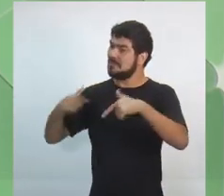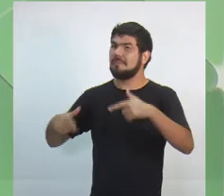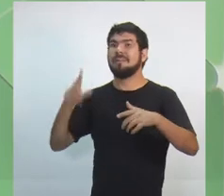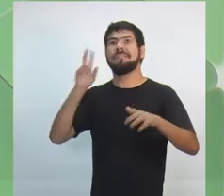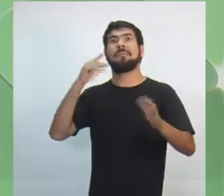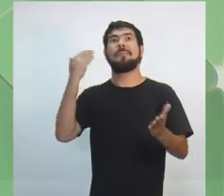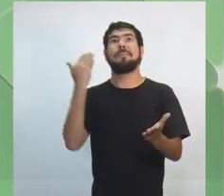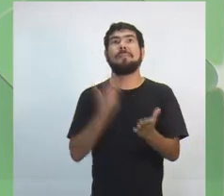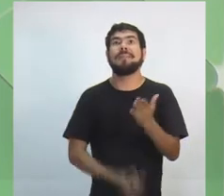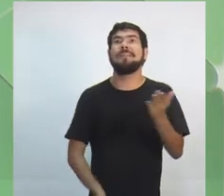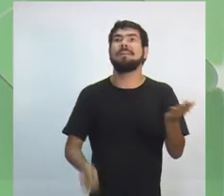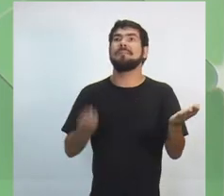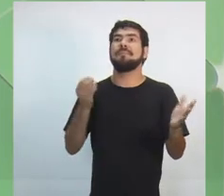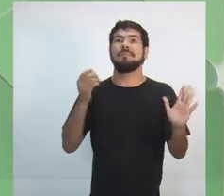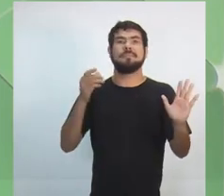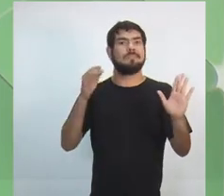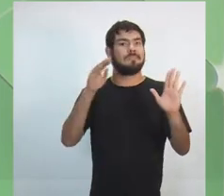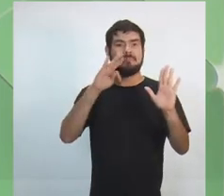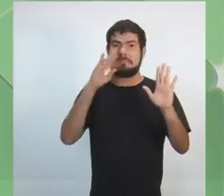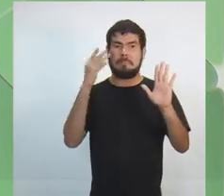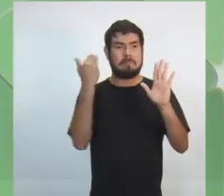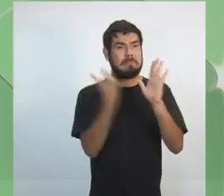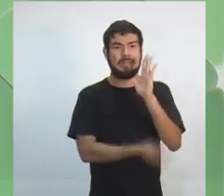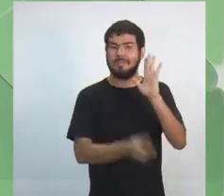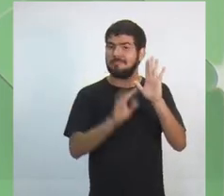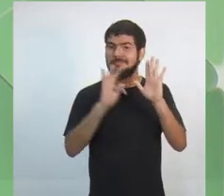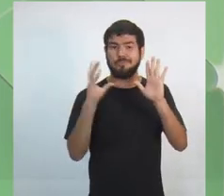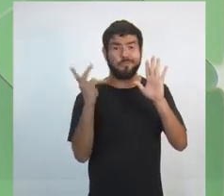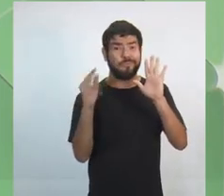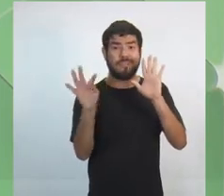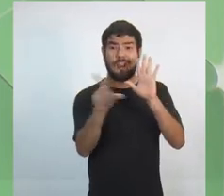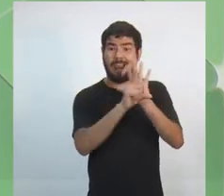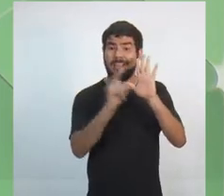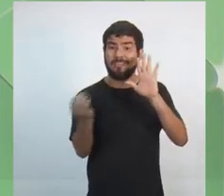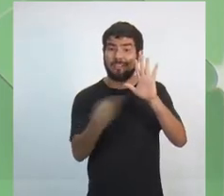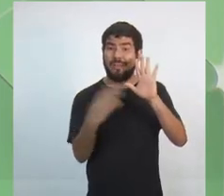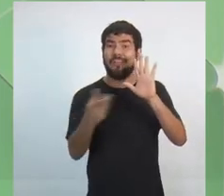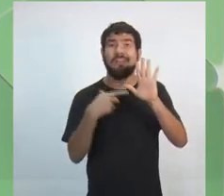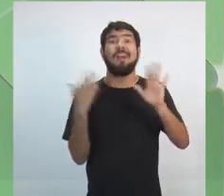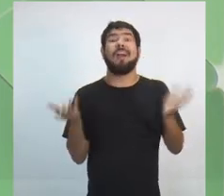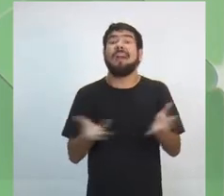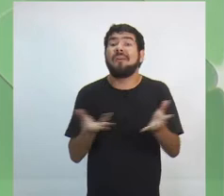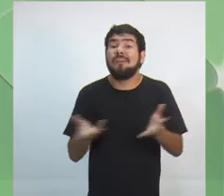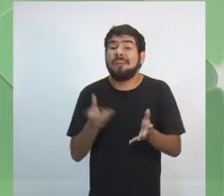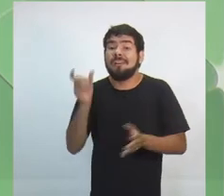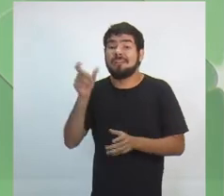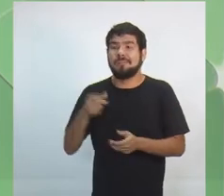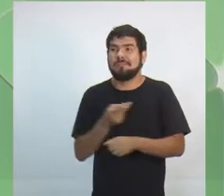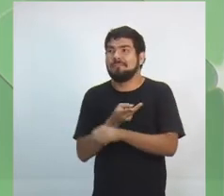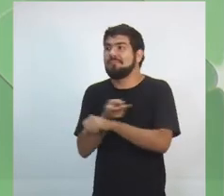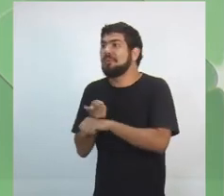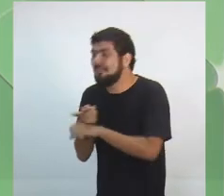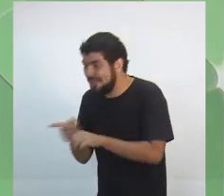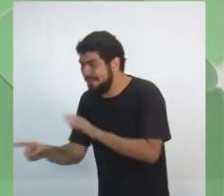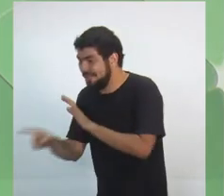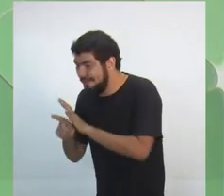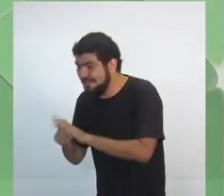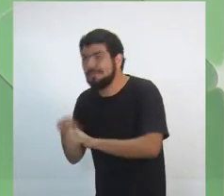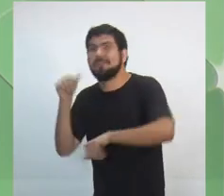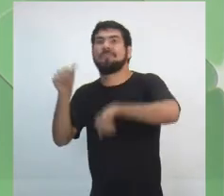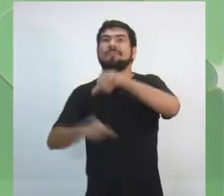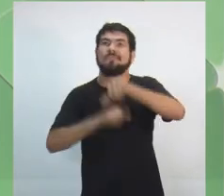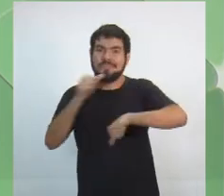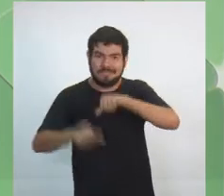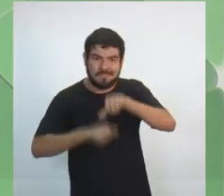nós perdemos todos os nossos benefícios, razão pela qual os trabalhadores vão ter que buscar na lei para fazer essa reivindicação.